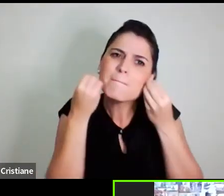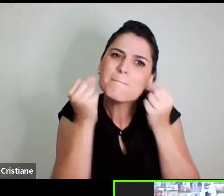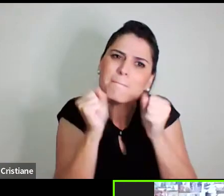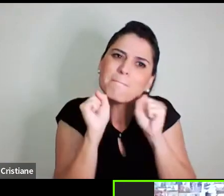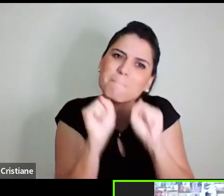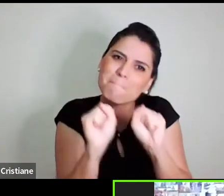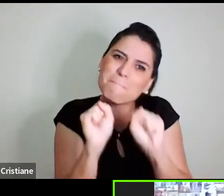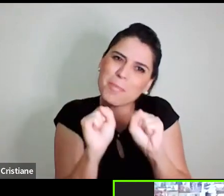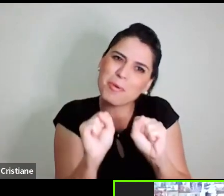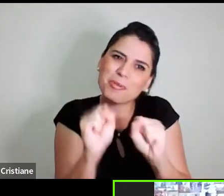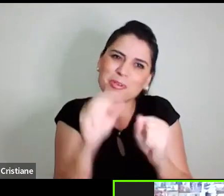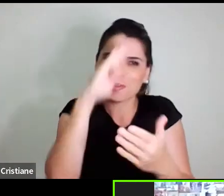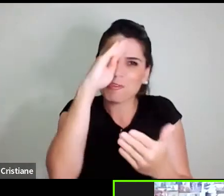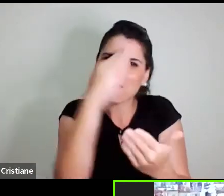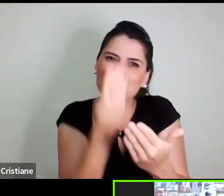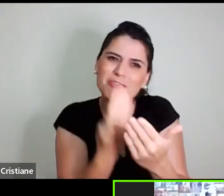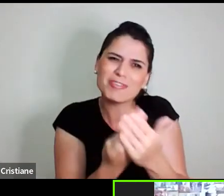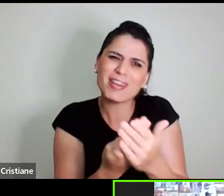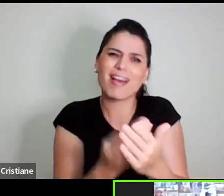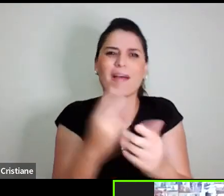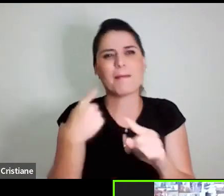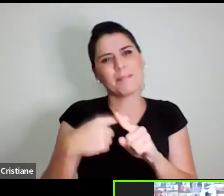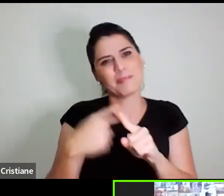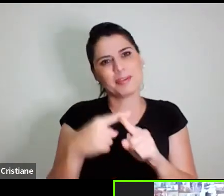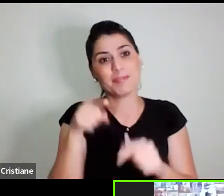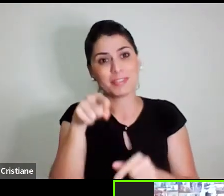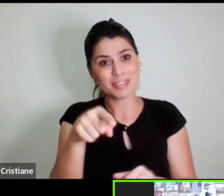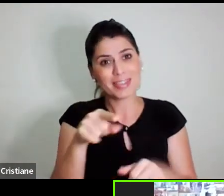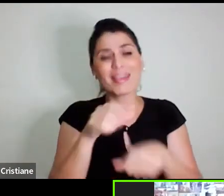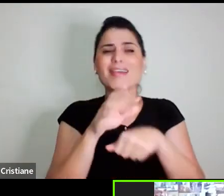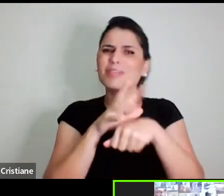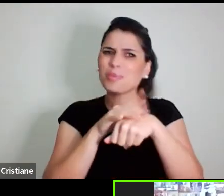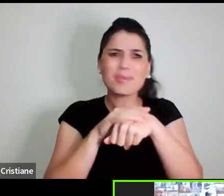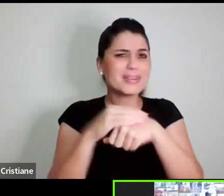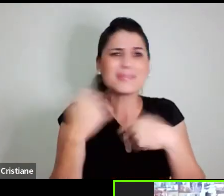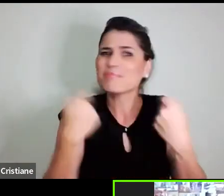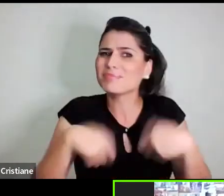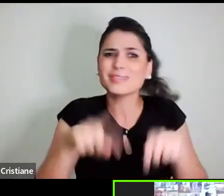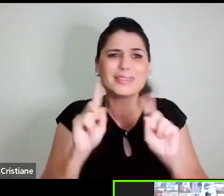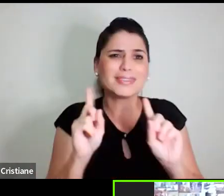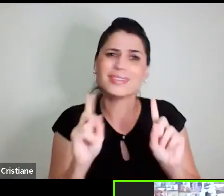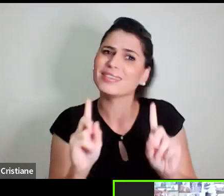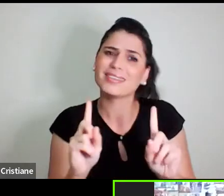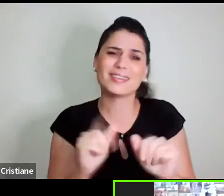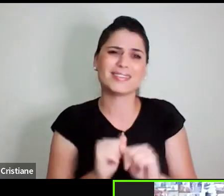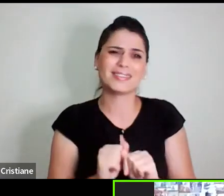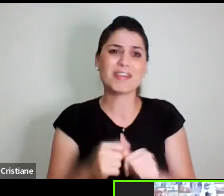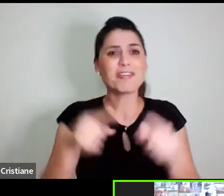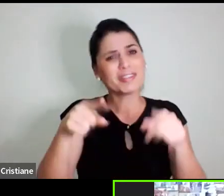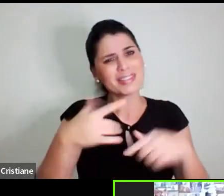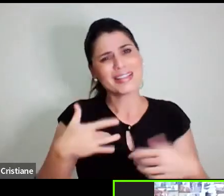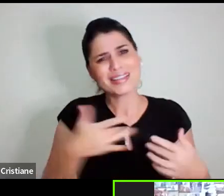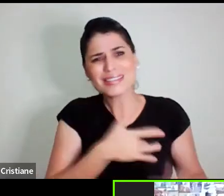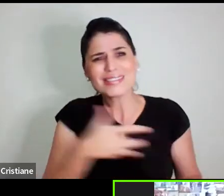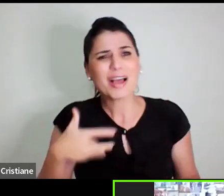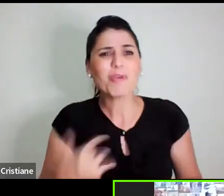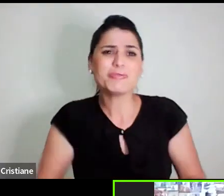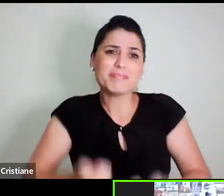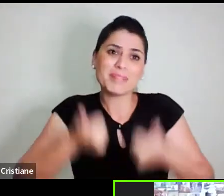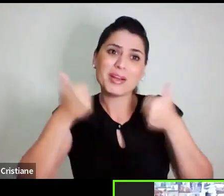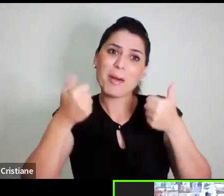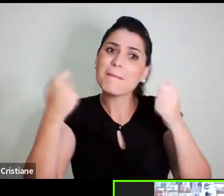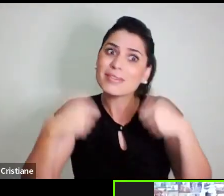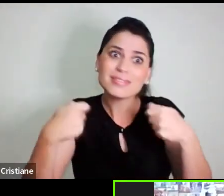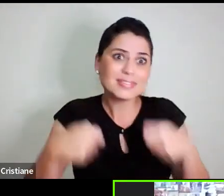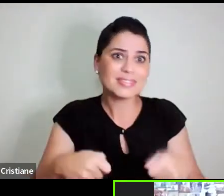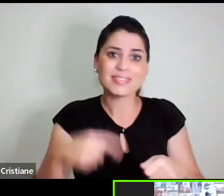precisam continuar se sentindo doentes sem solução. Tem um meio, os benefícios são maravilhosos, eu recomendo.